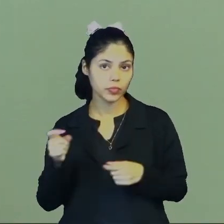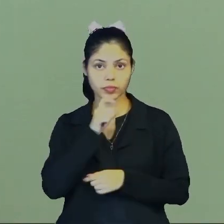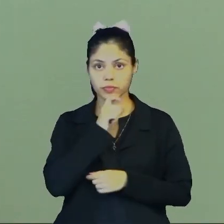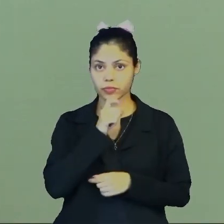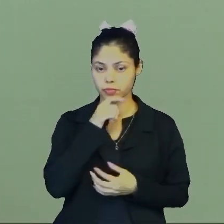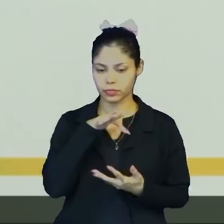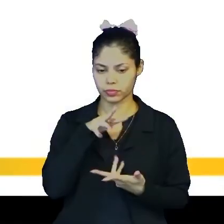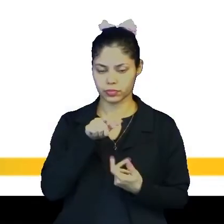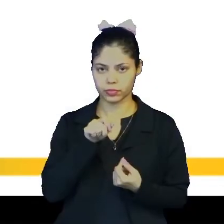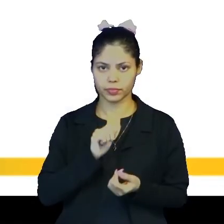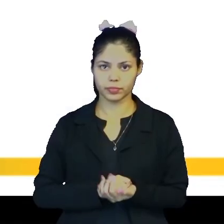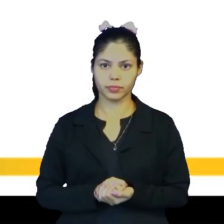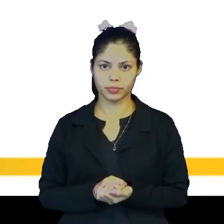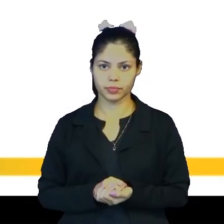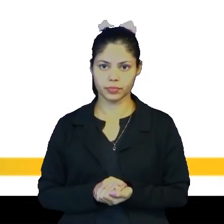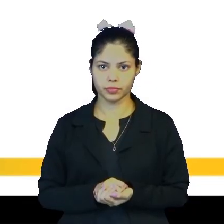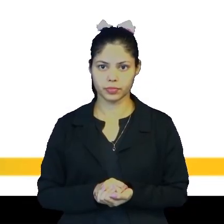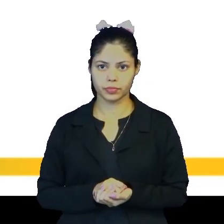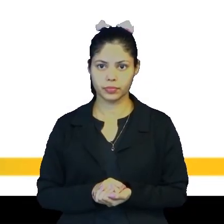resfriamento da Terra.